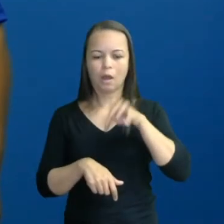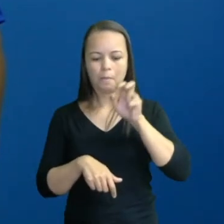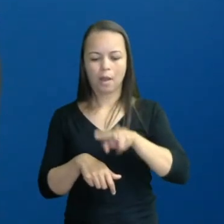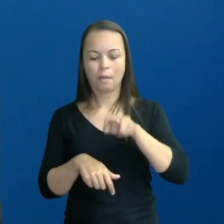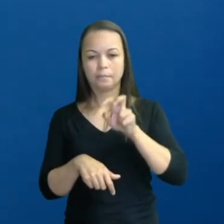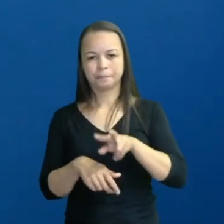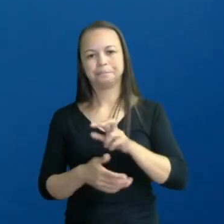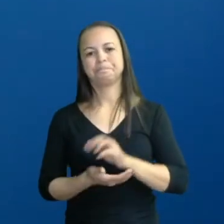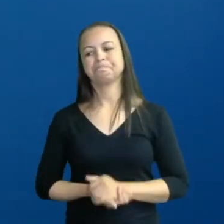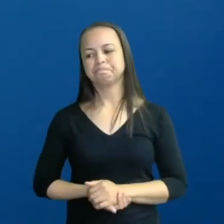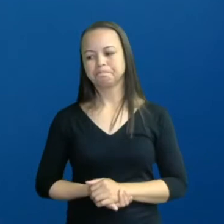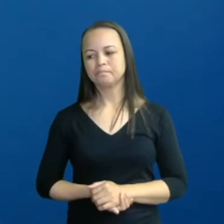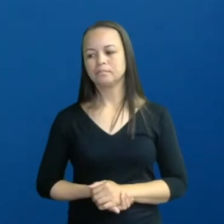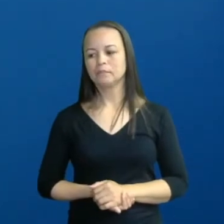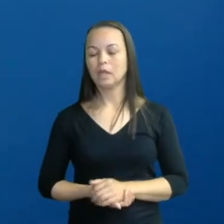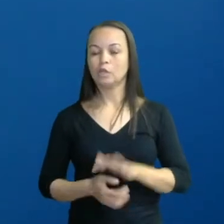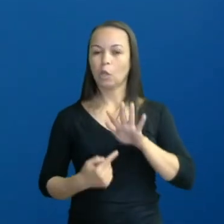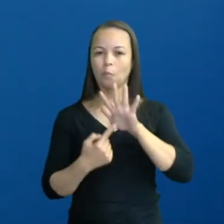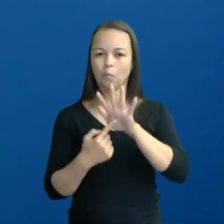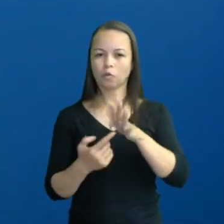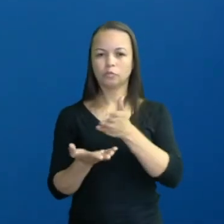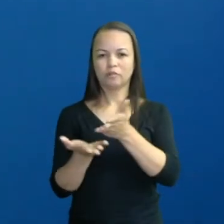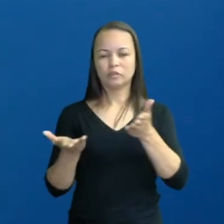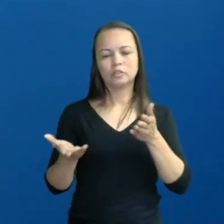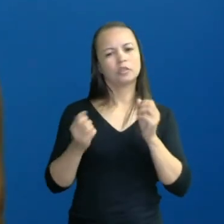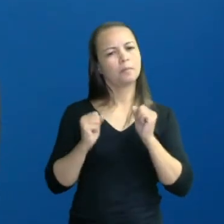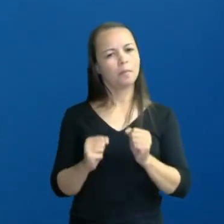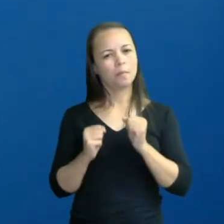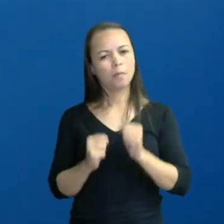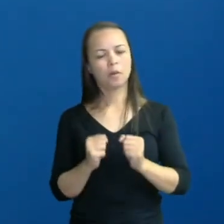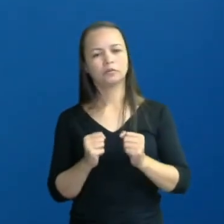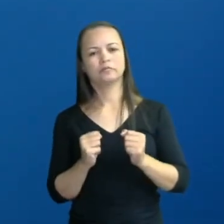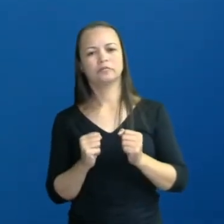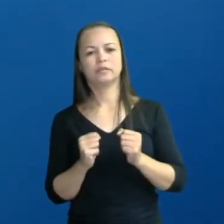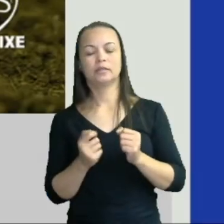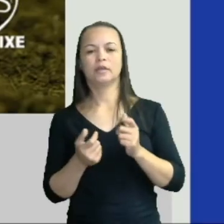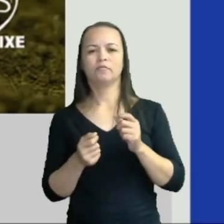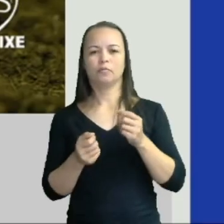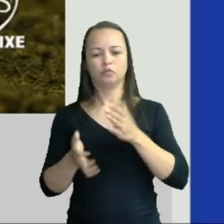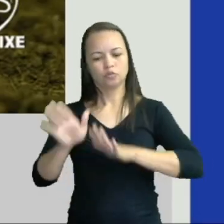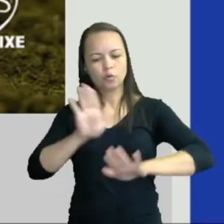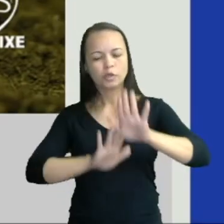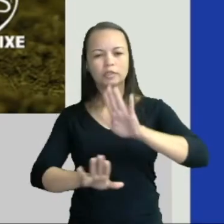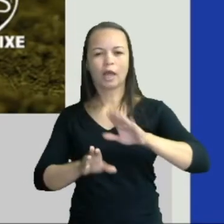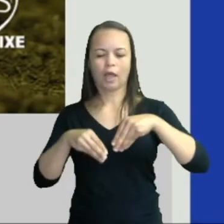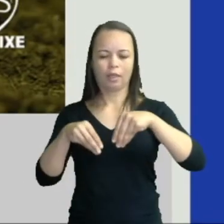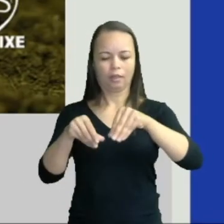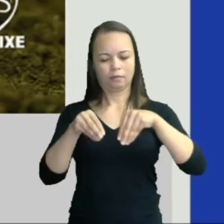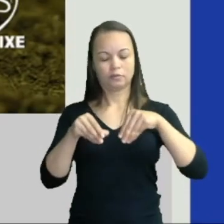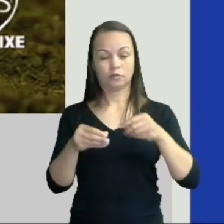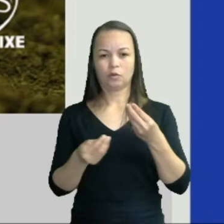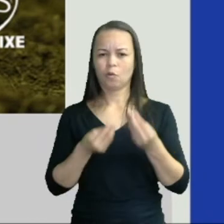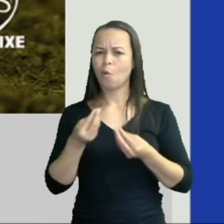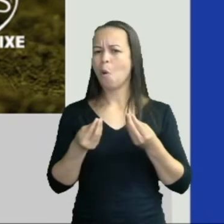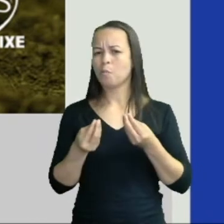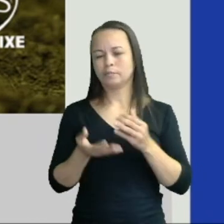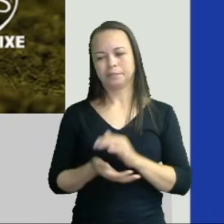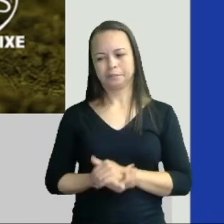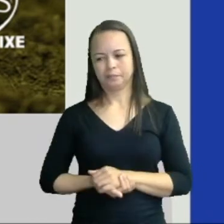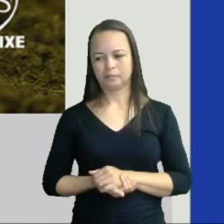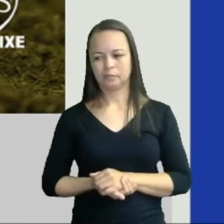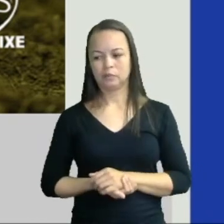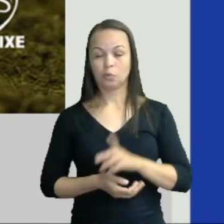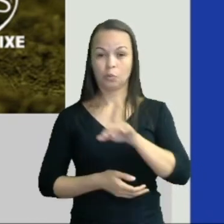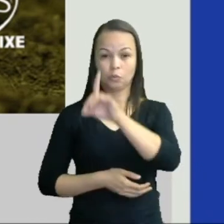aí, eu trago para vocês o que é que a gente pode fazer. Vamos cuidar do nosso solo? Vem comigo. Como cuidar do nosso solo? O Dia